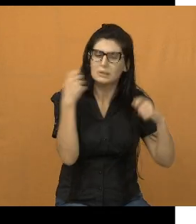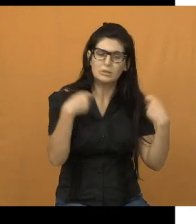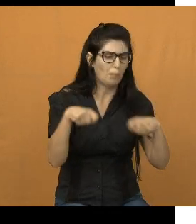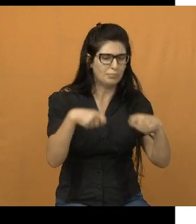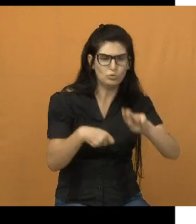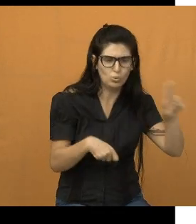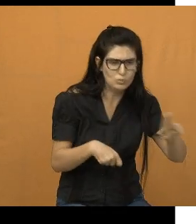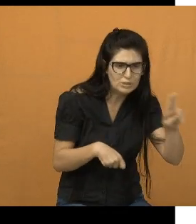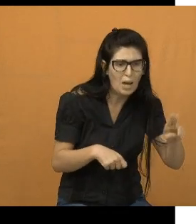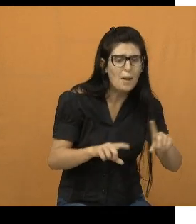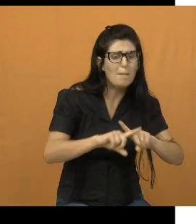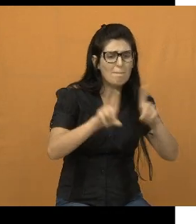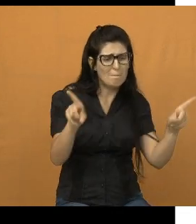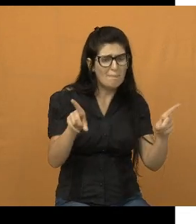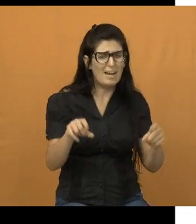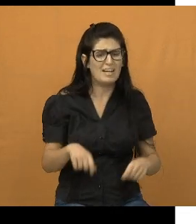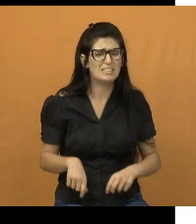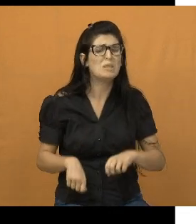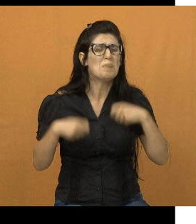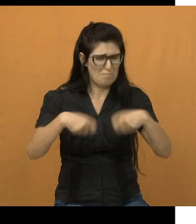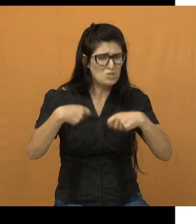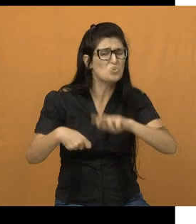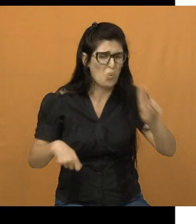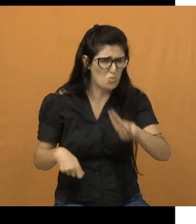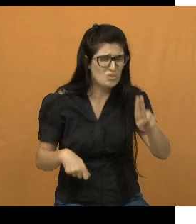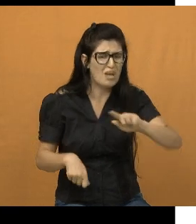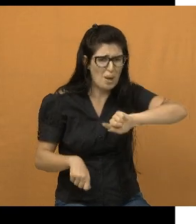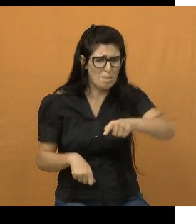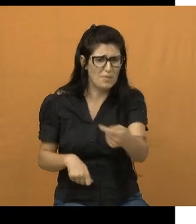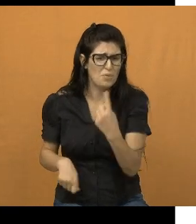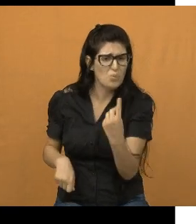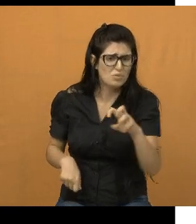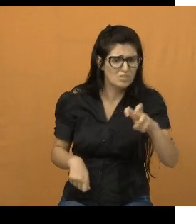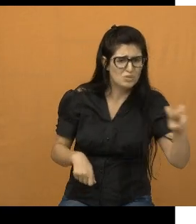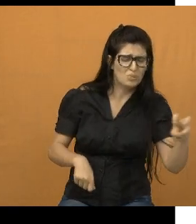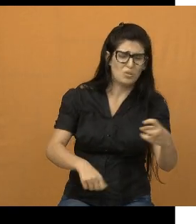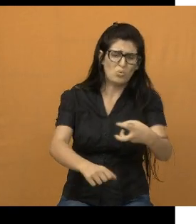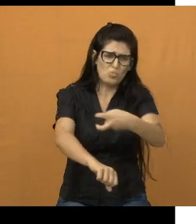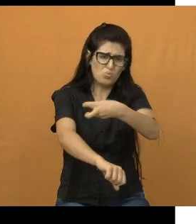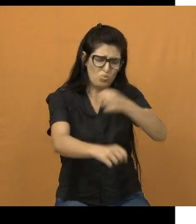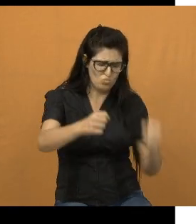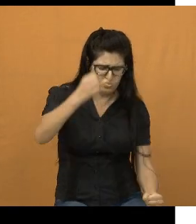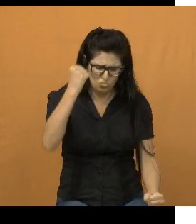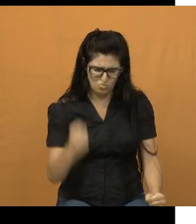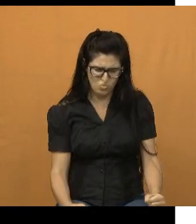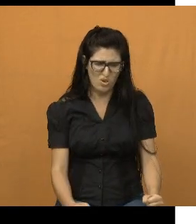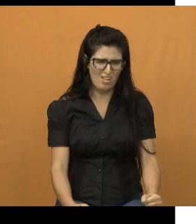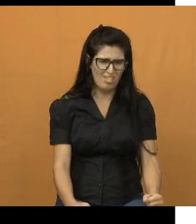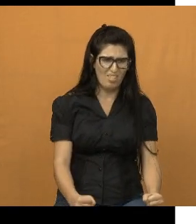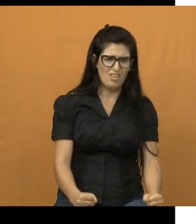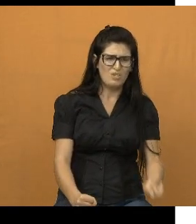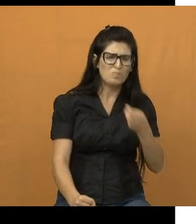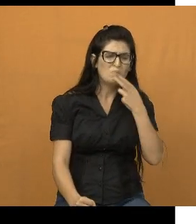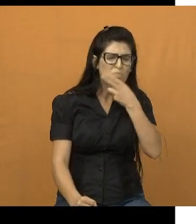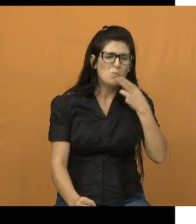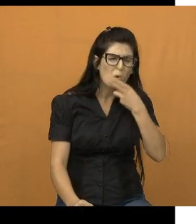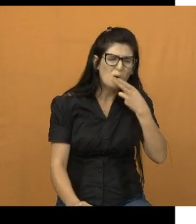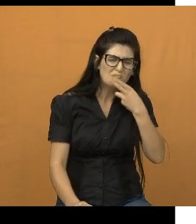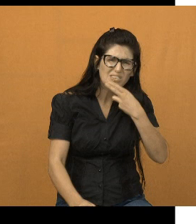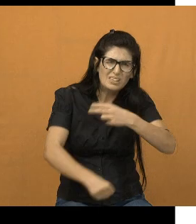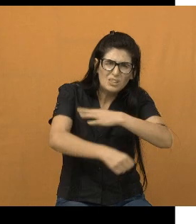é muito alto. Tivemos a quebra da patente em 2017, mas já a indústria farmacêutica já